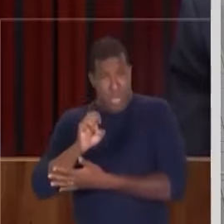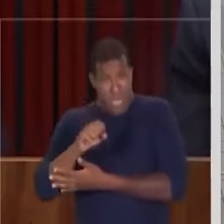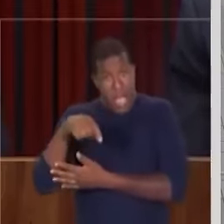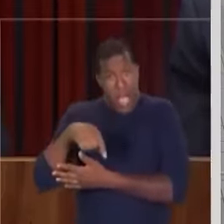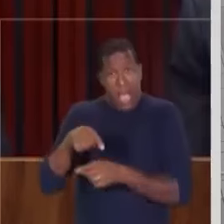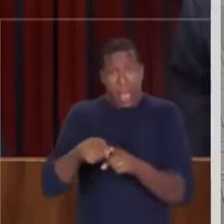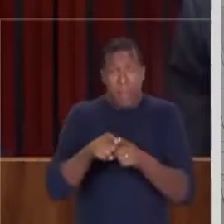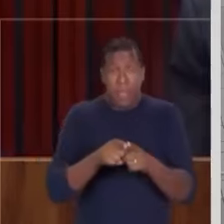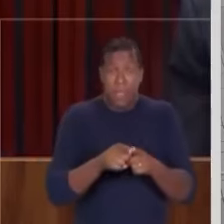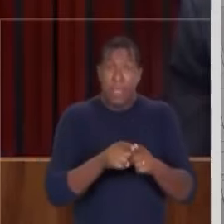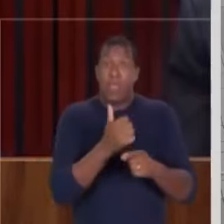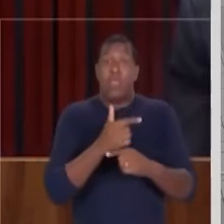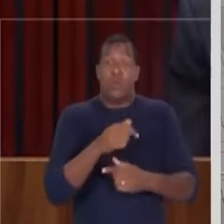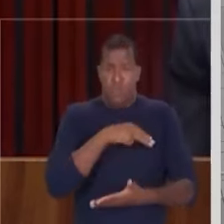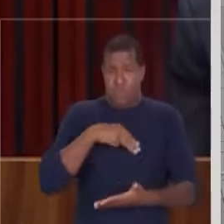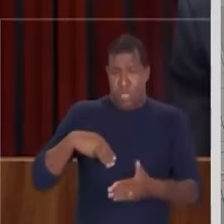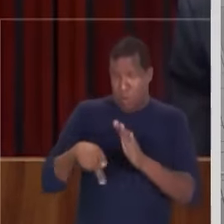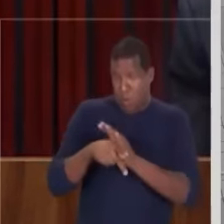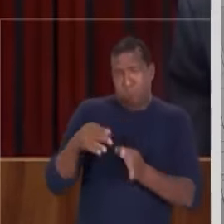Por que que ele acha que ele pode falar